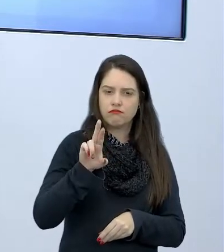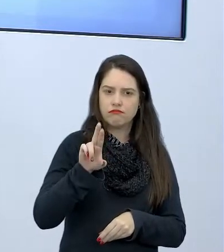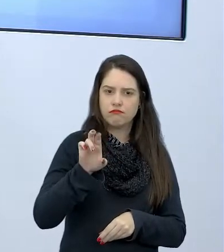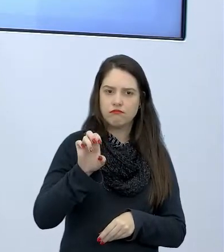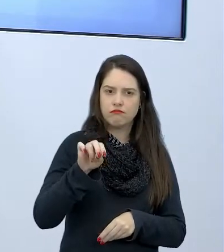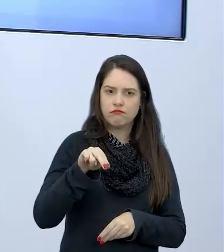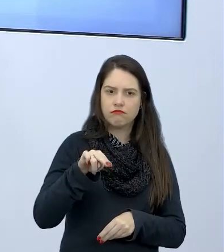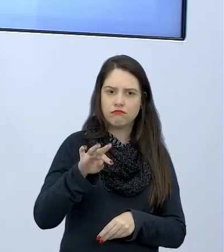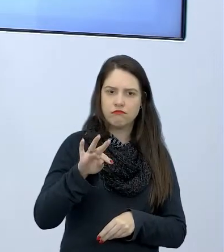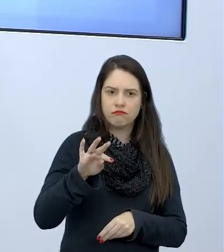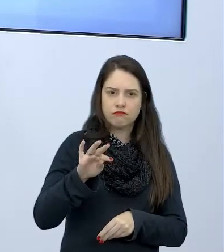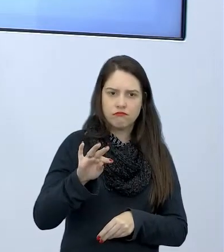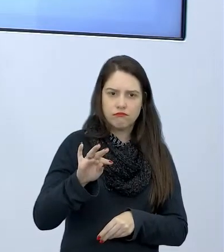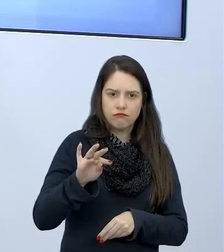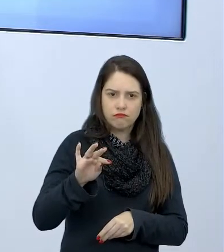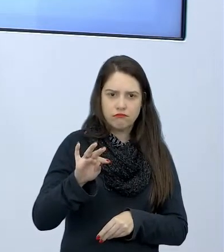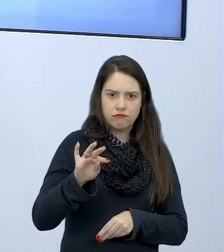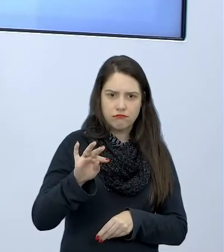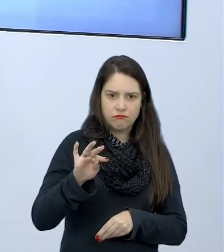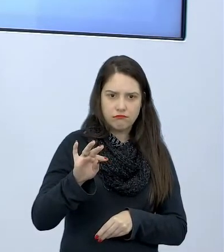durante também a nossa...